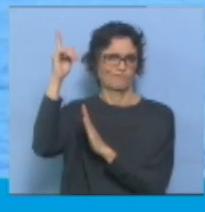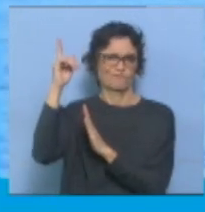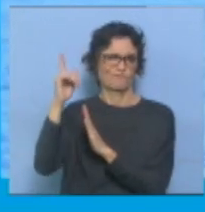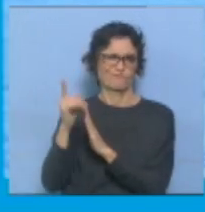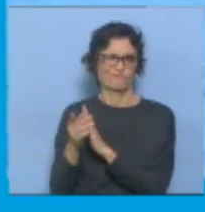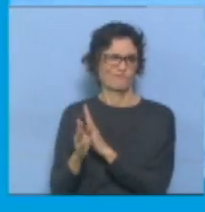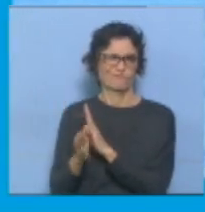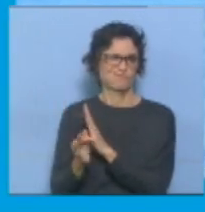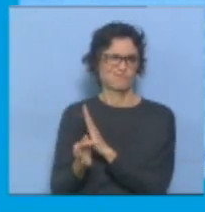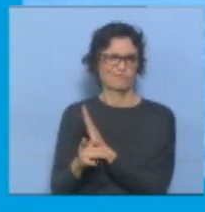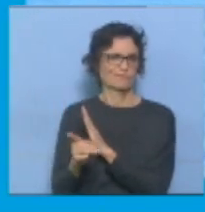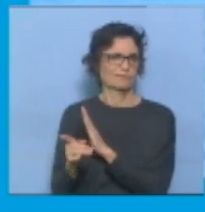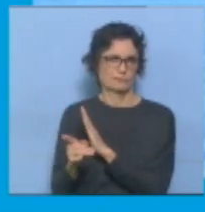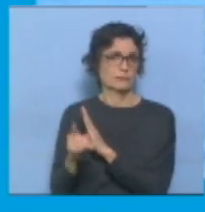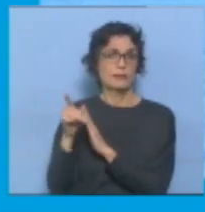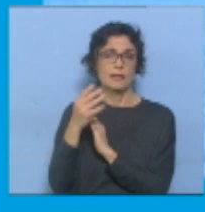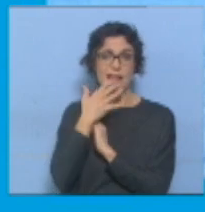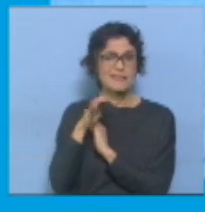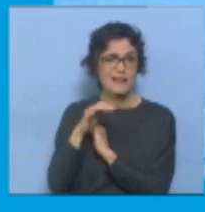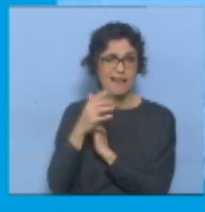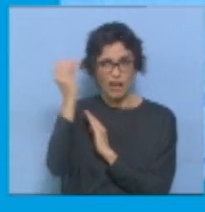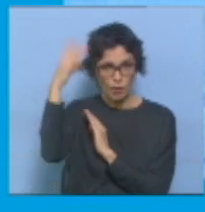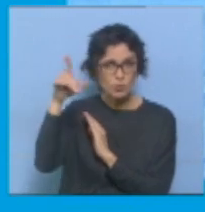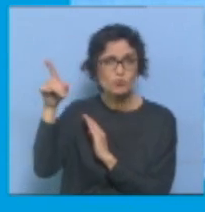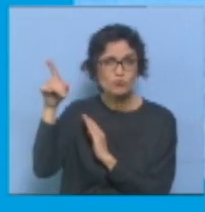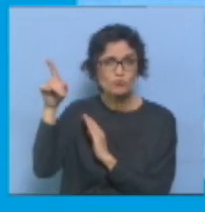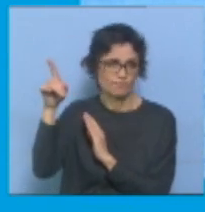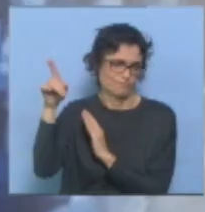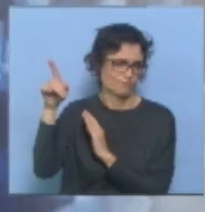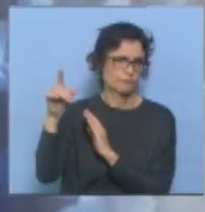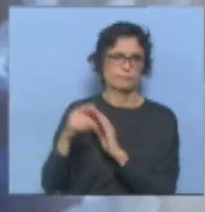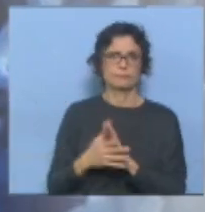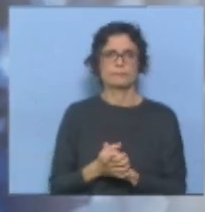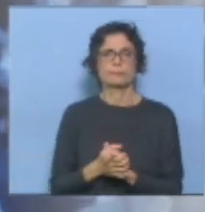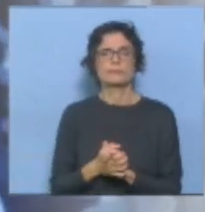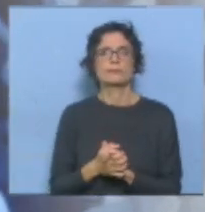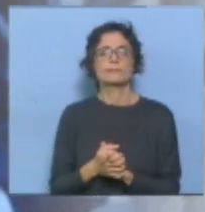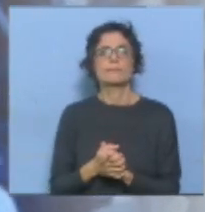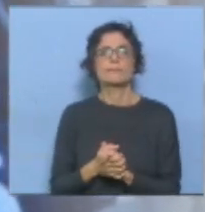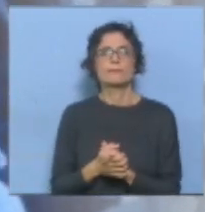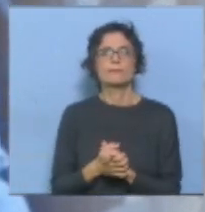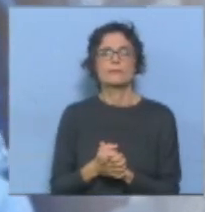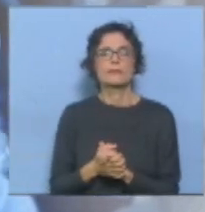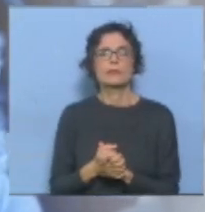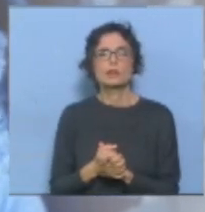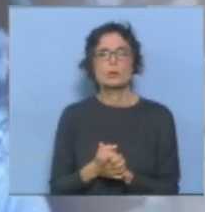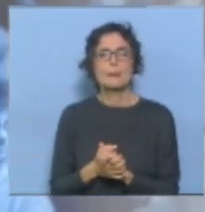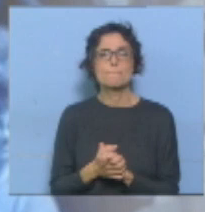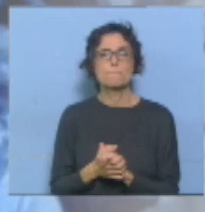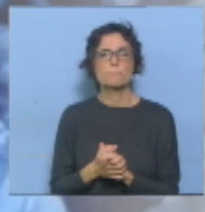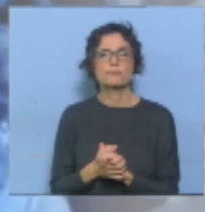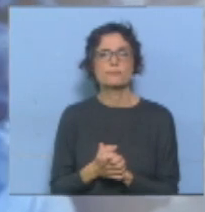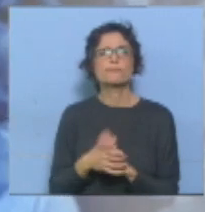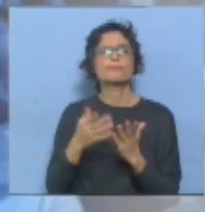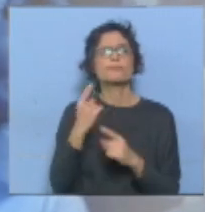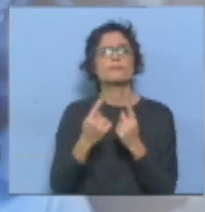servem para ser luz e sal da terra. Padre José Manuel, muitas vezes associamos as instituições